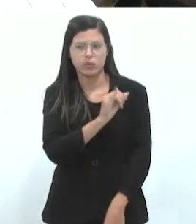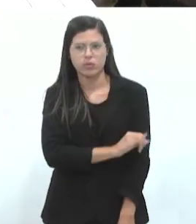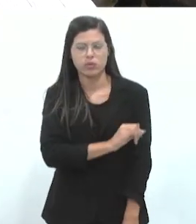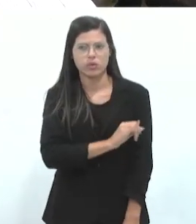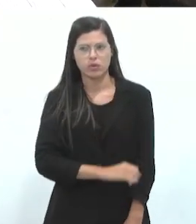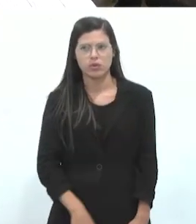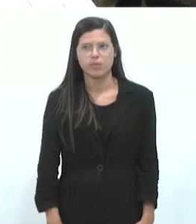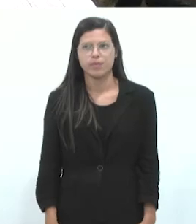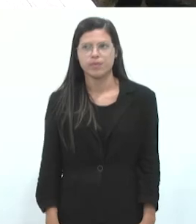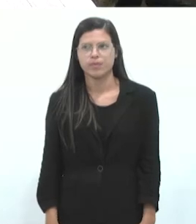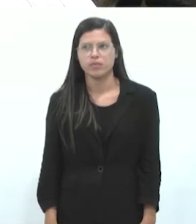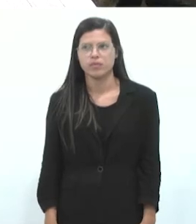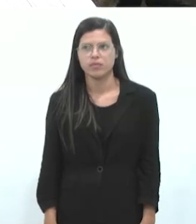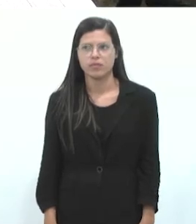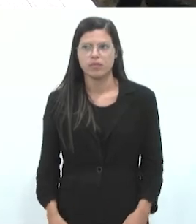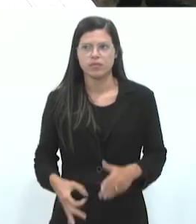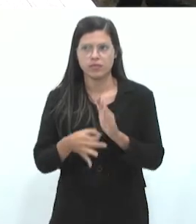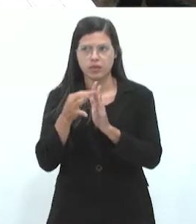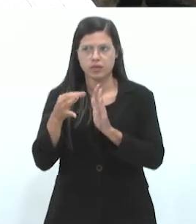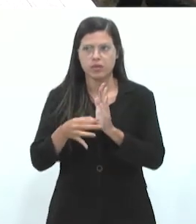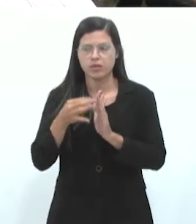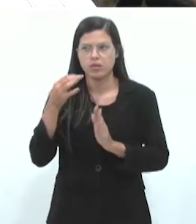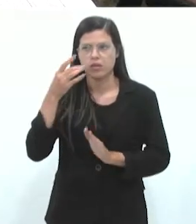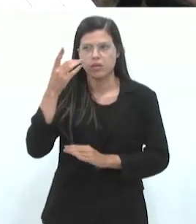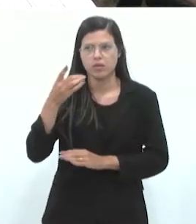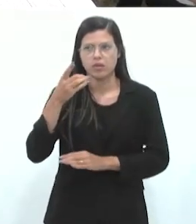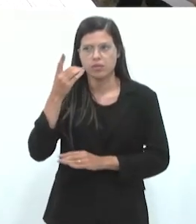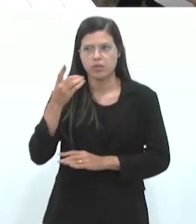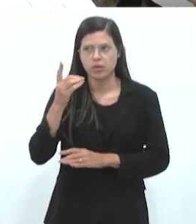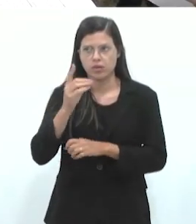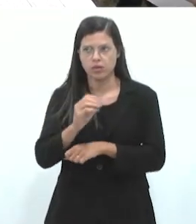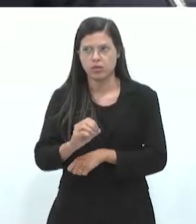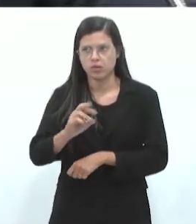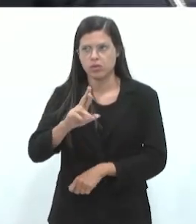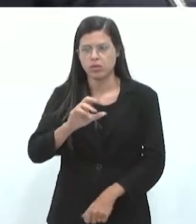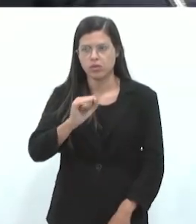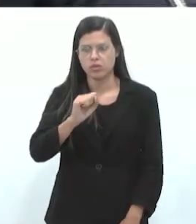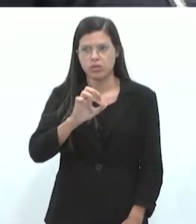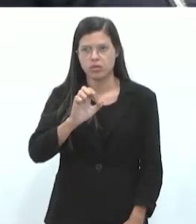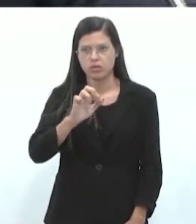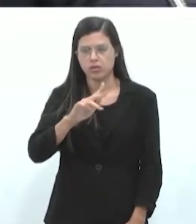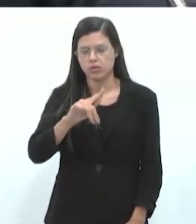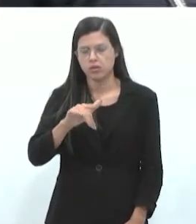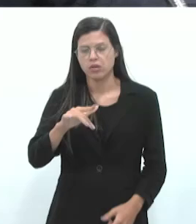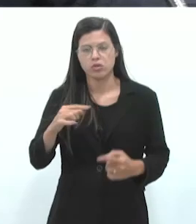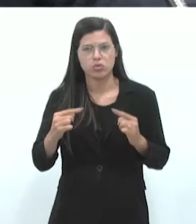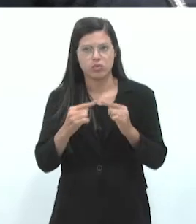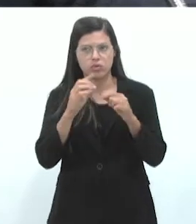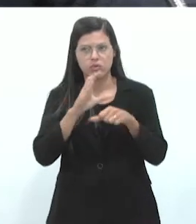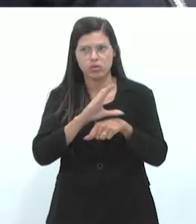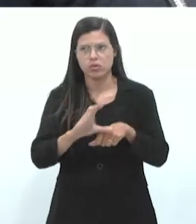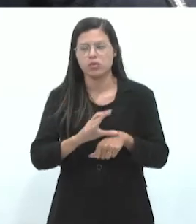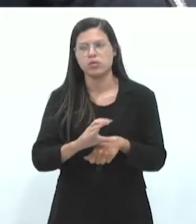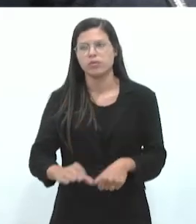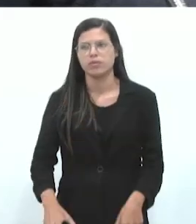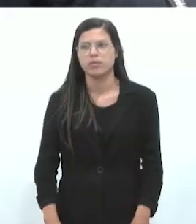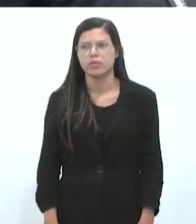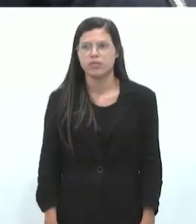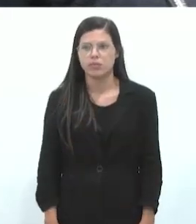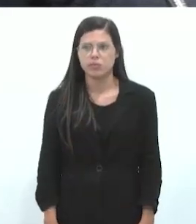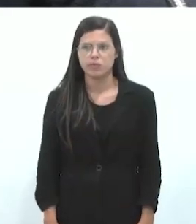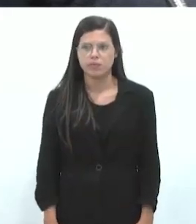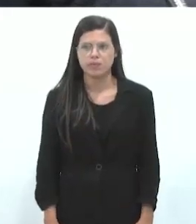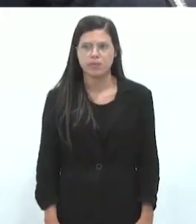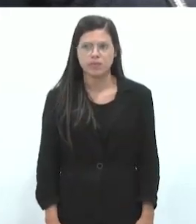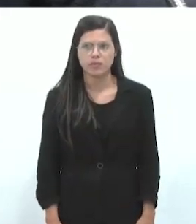menciona. Parecer de autoria do deputado Dr. Serginho é pela constitucionalidade. Eu Senhor presidente, vou apresentar um votos